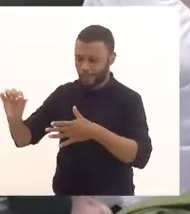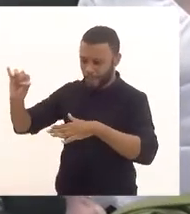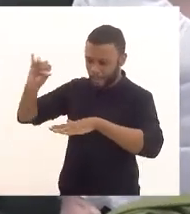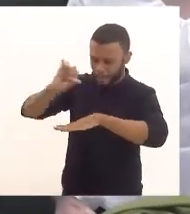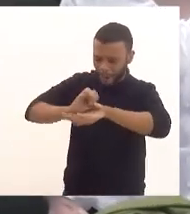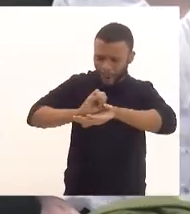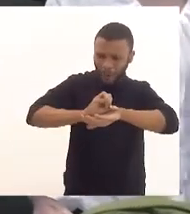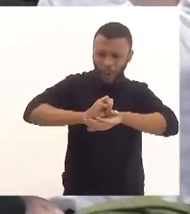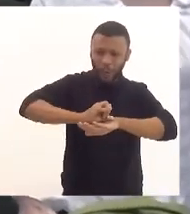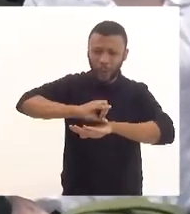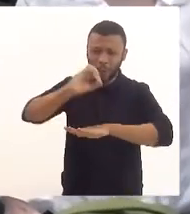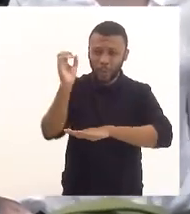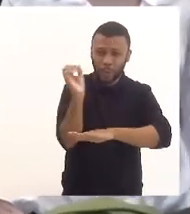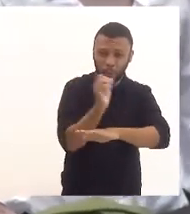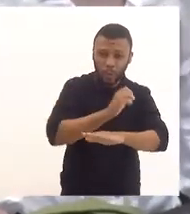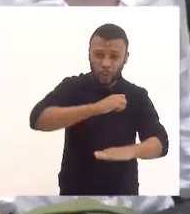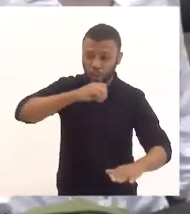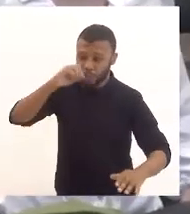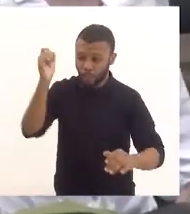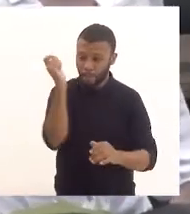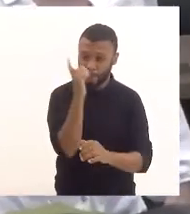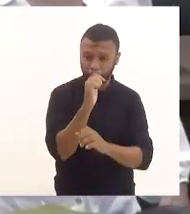sexo é